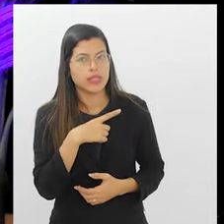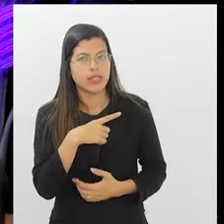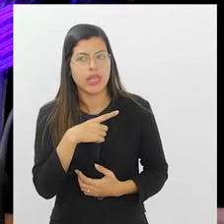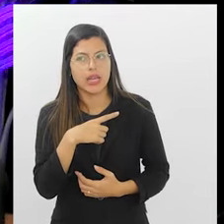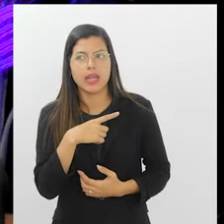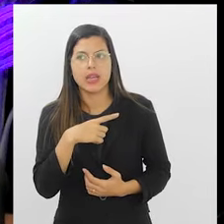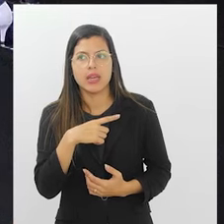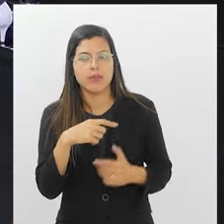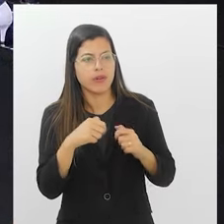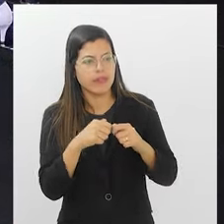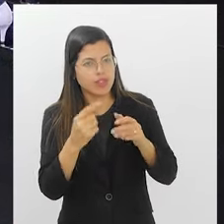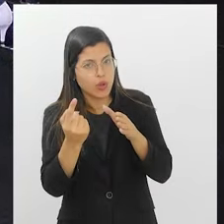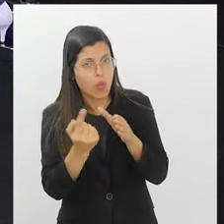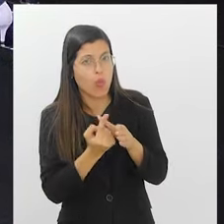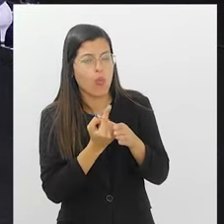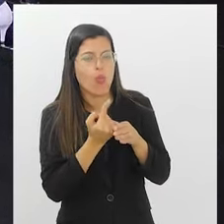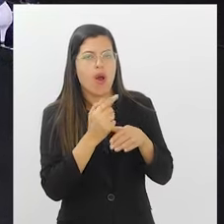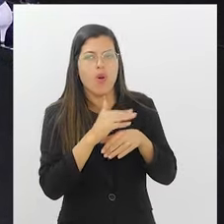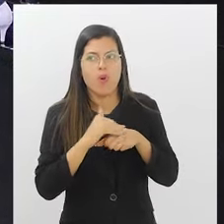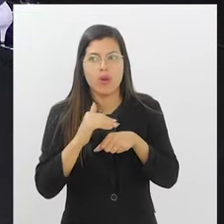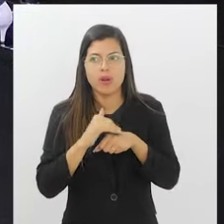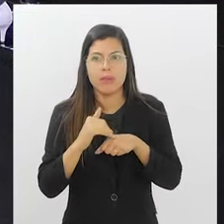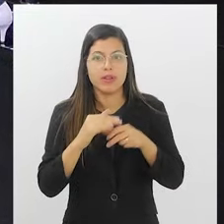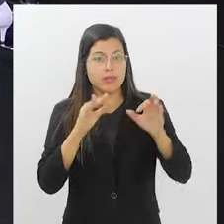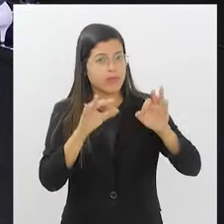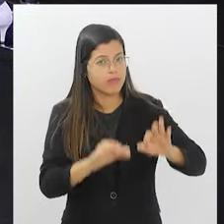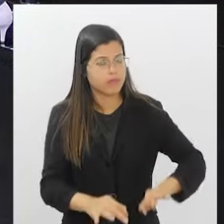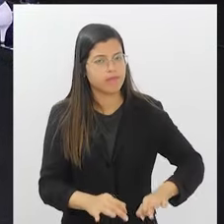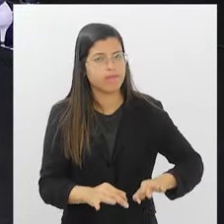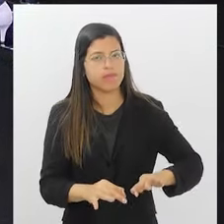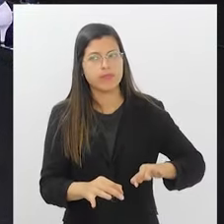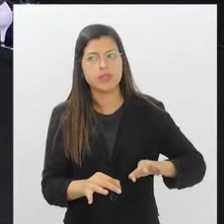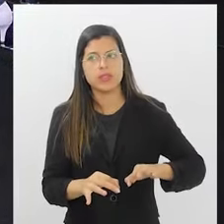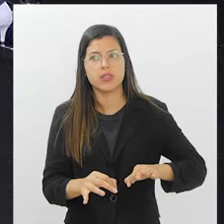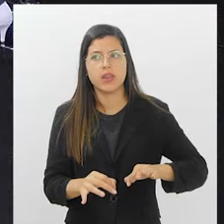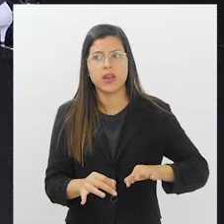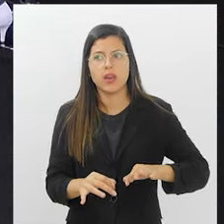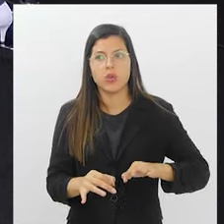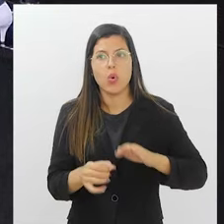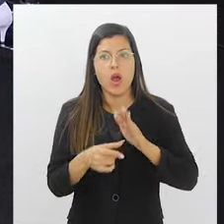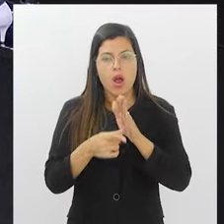tem para fazer o acolhimento adequado, né, para